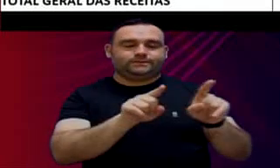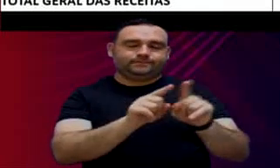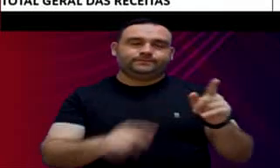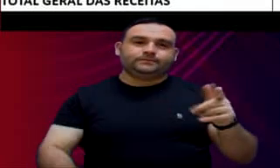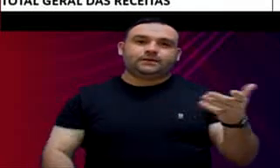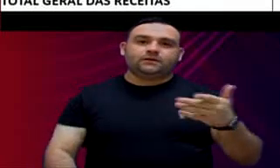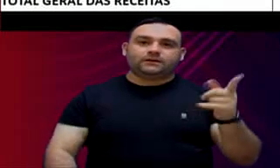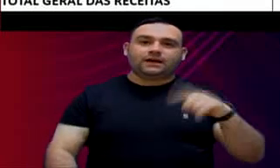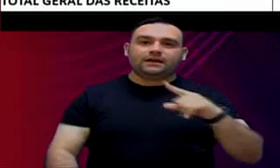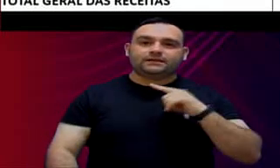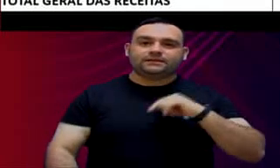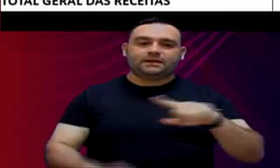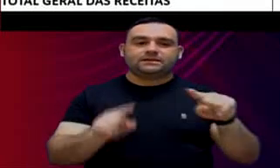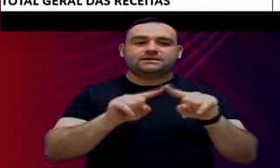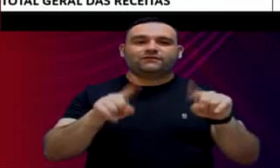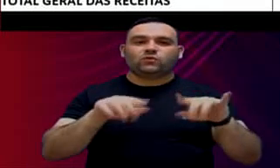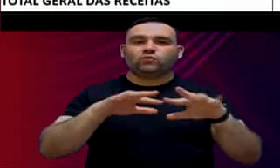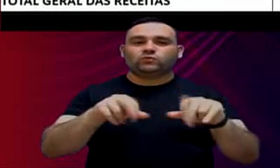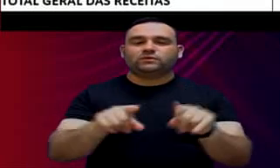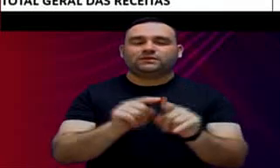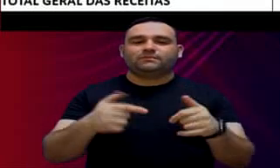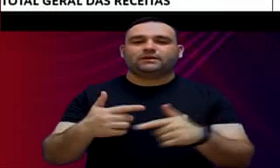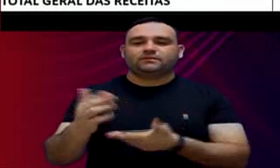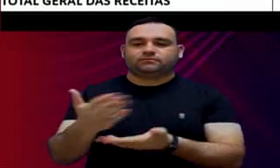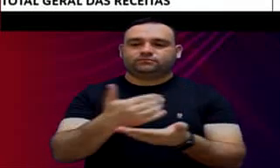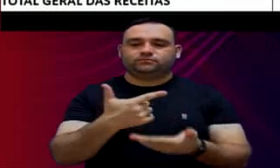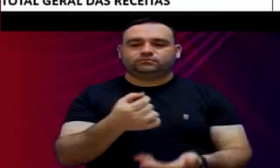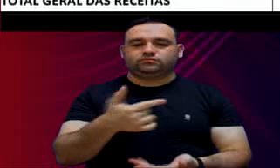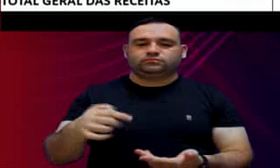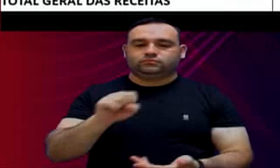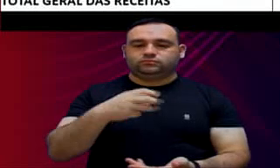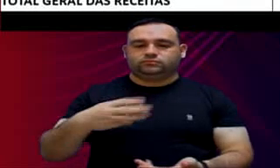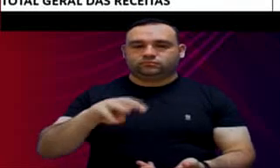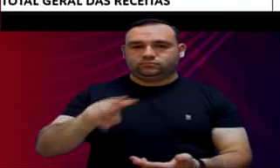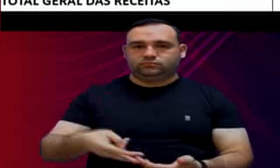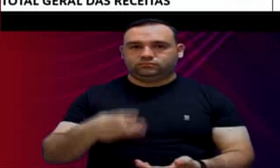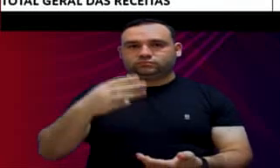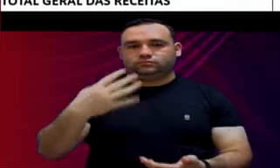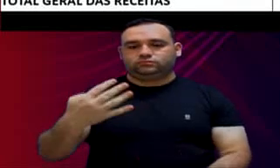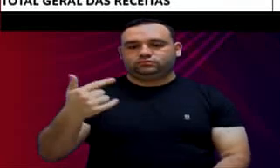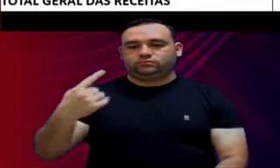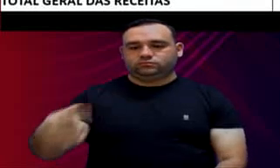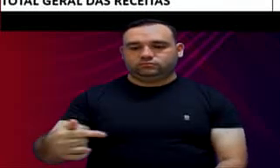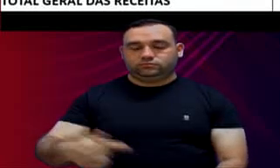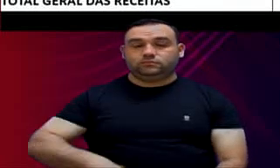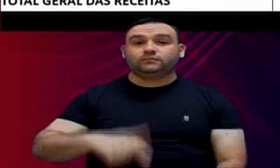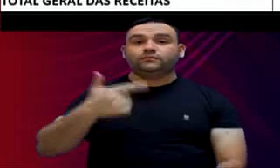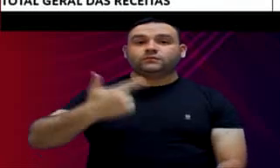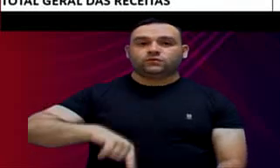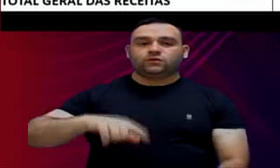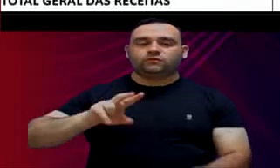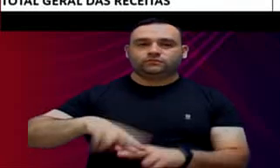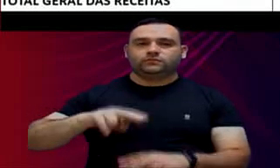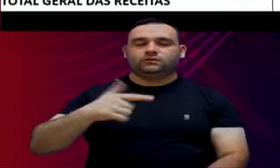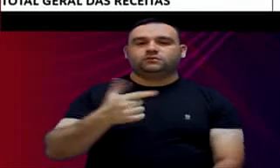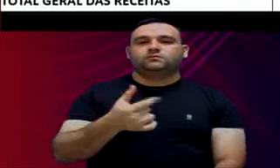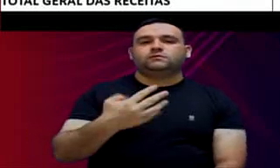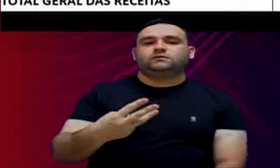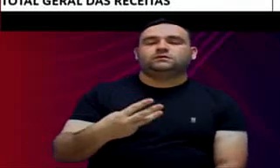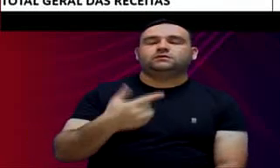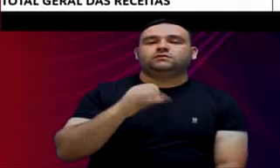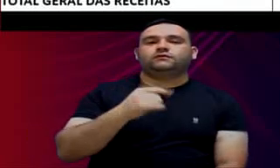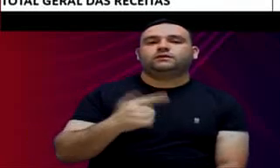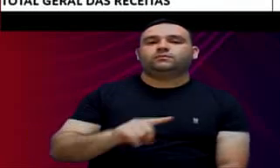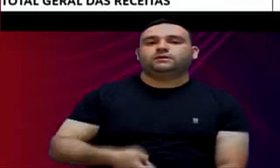aqui sim a contribuição dos Servidores arrecadar em 2022 83 milhões 417 estimativa para 2023